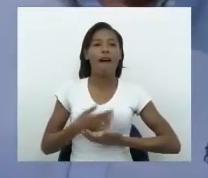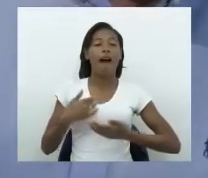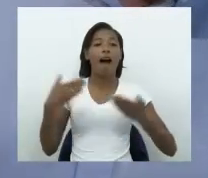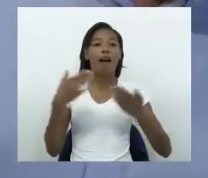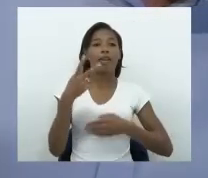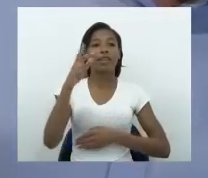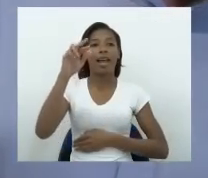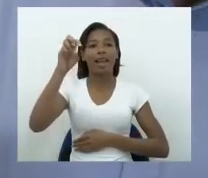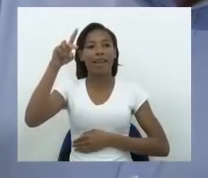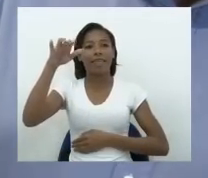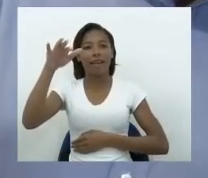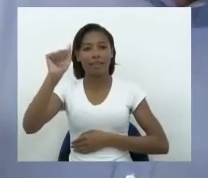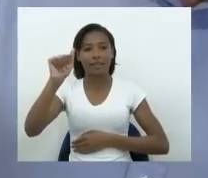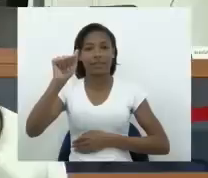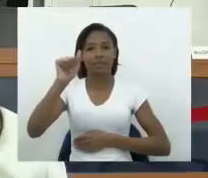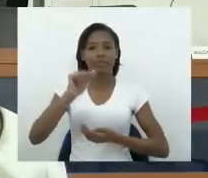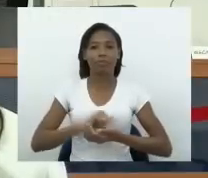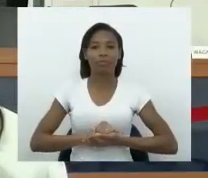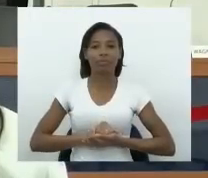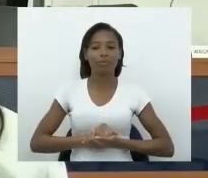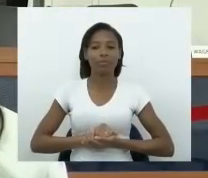agora com a Renata Dias.